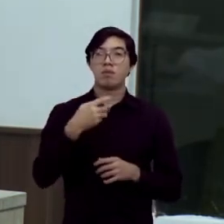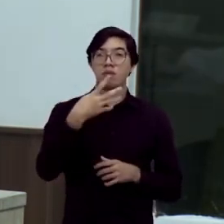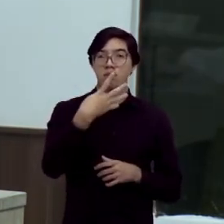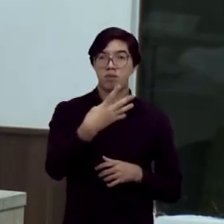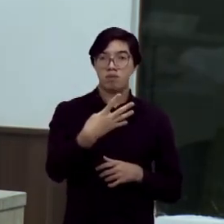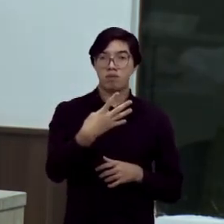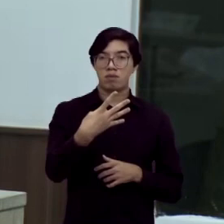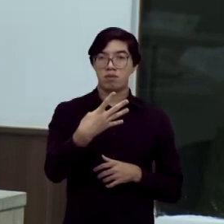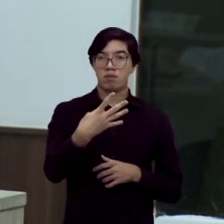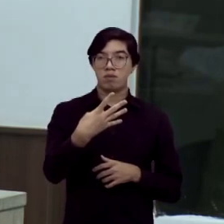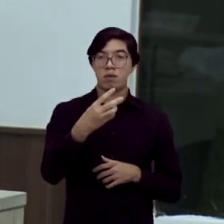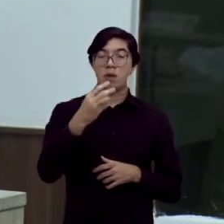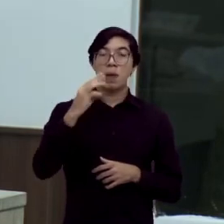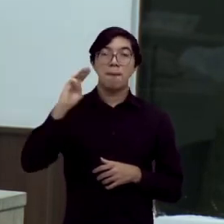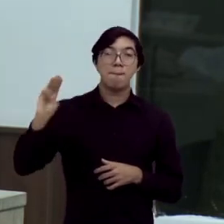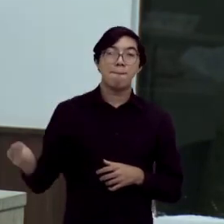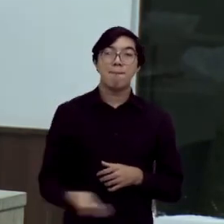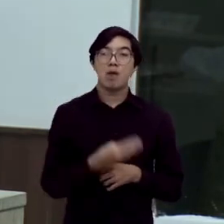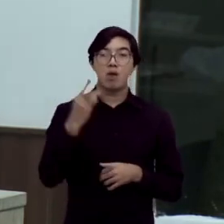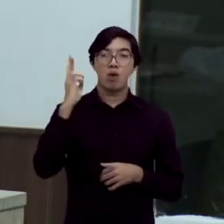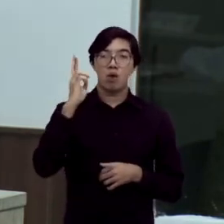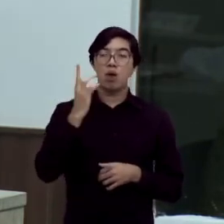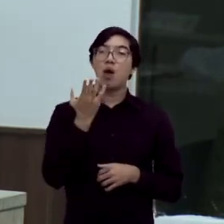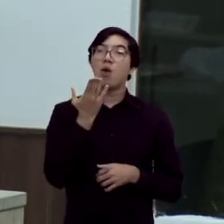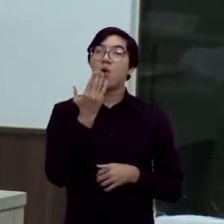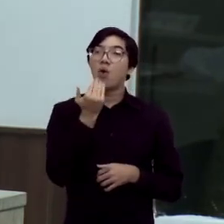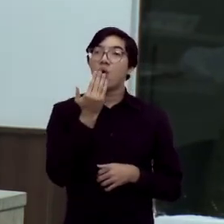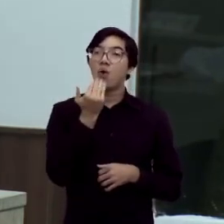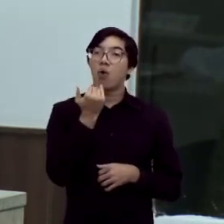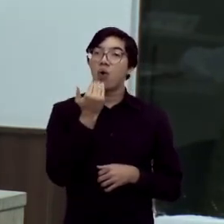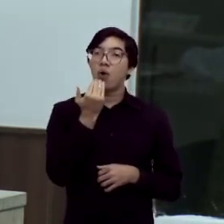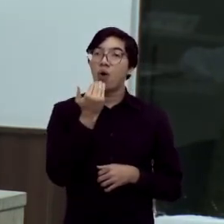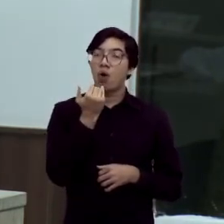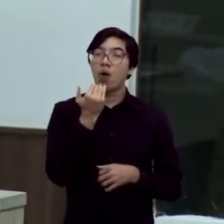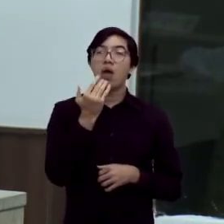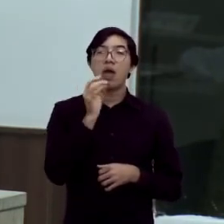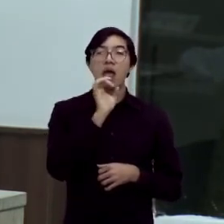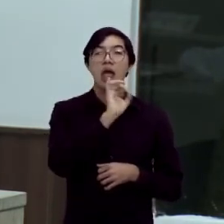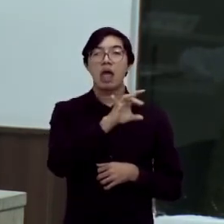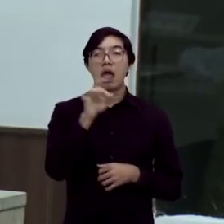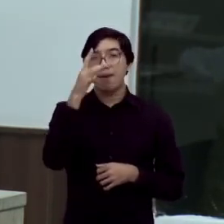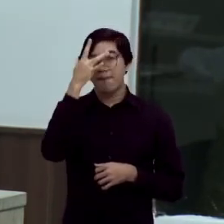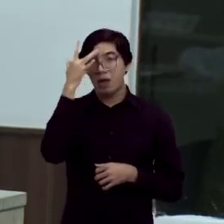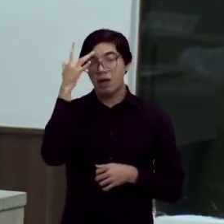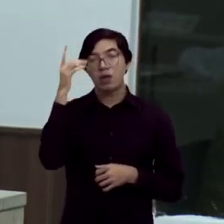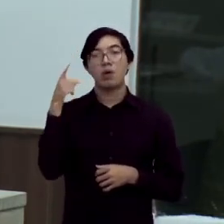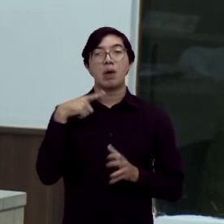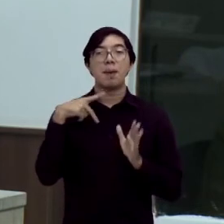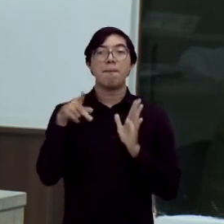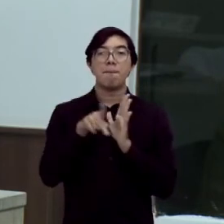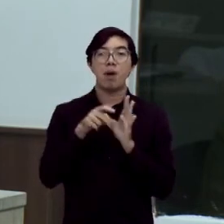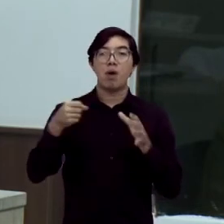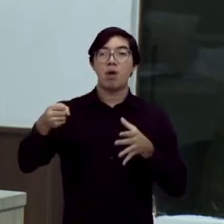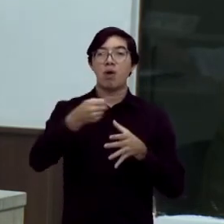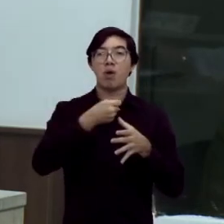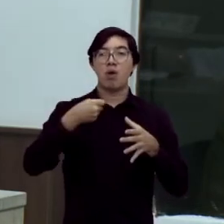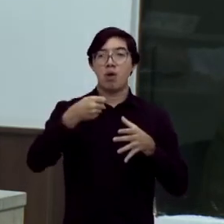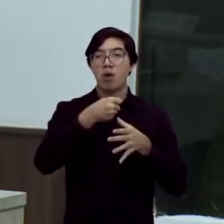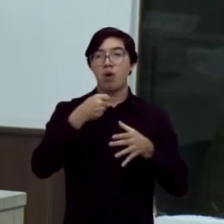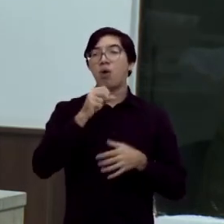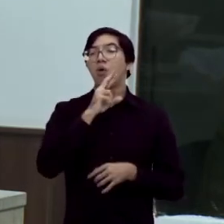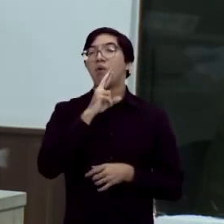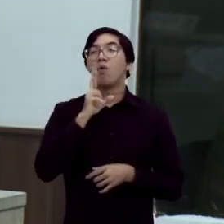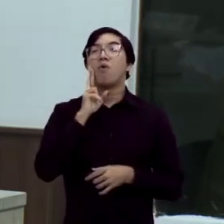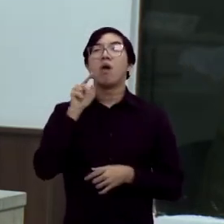4 milhões de refeições foram servidas nos restaurantes que fazem o Sistema S do nosso